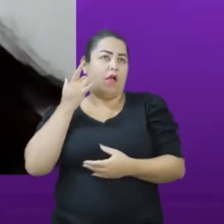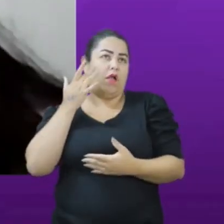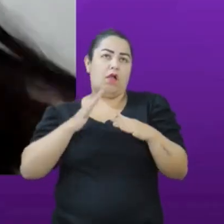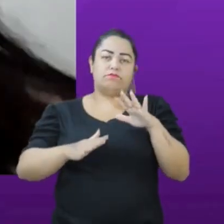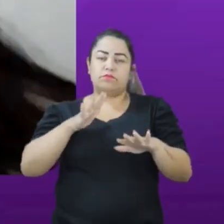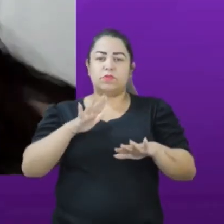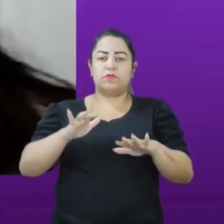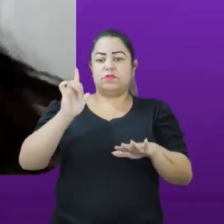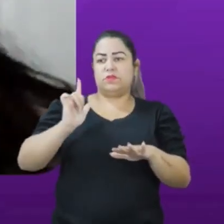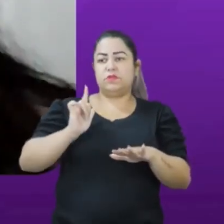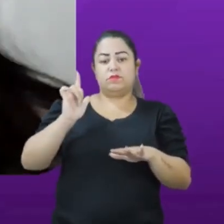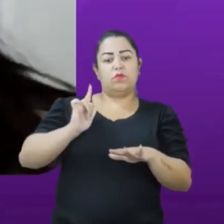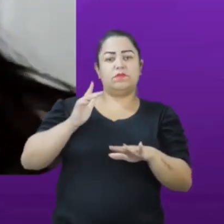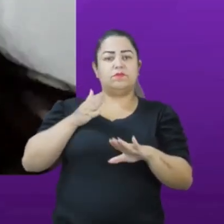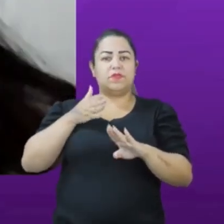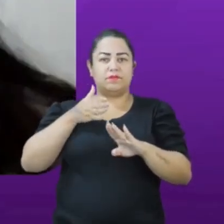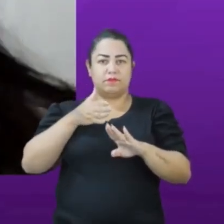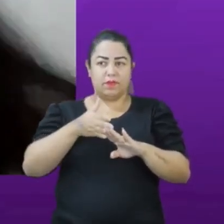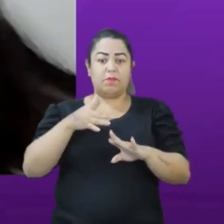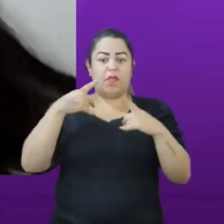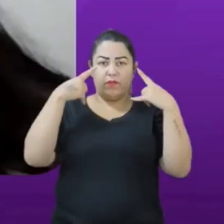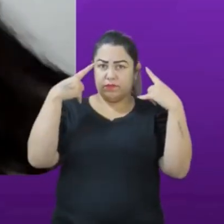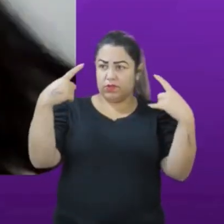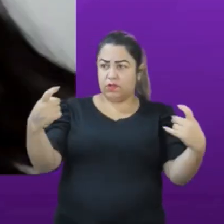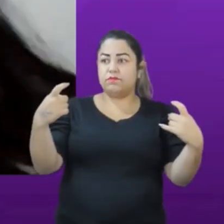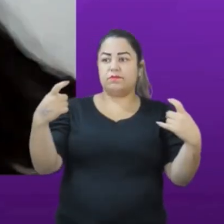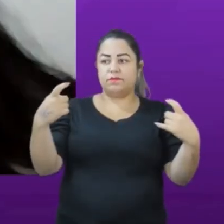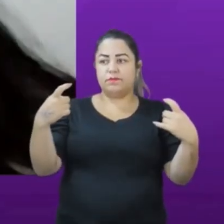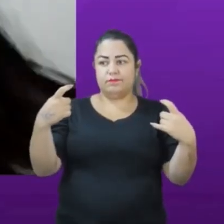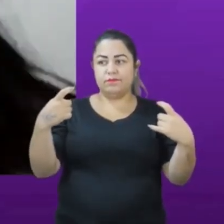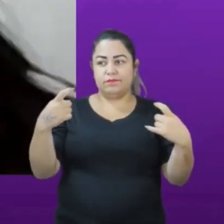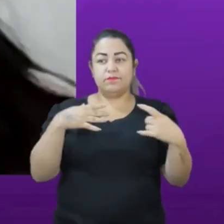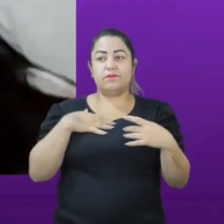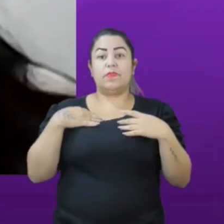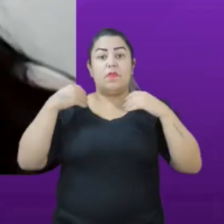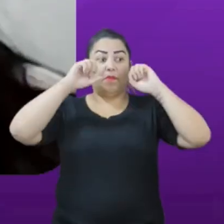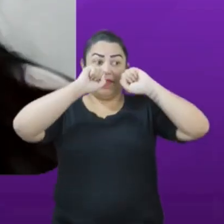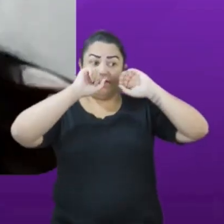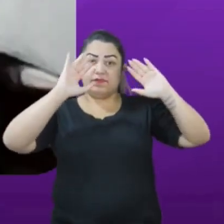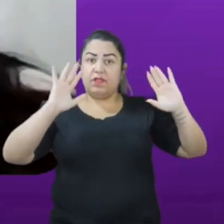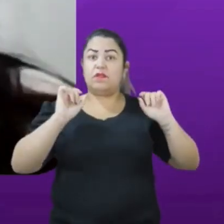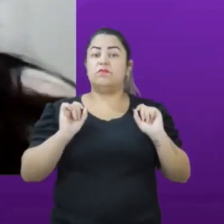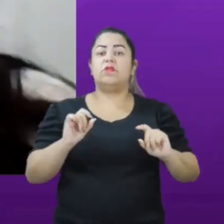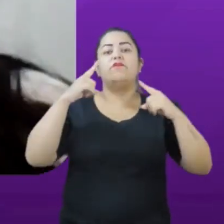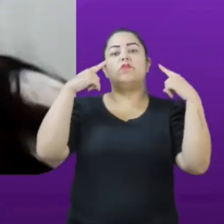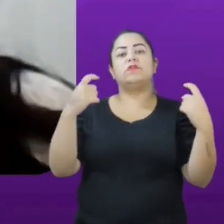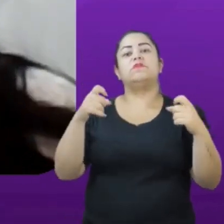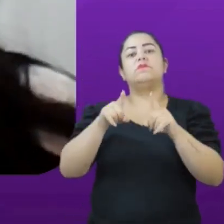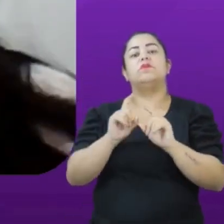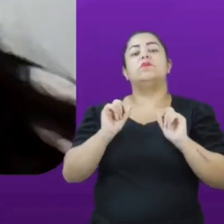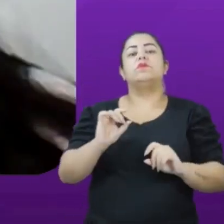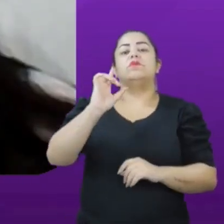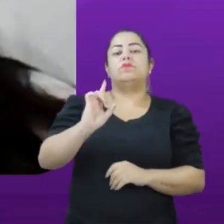tem, né, como ponto central essa violência, que é uma manifestação mais explícita, né, dessa violação de